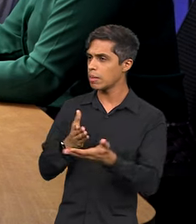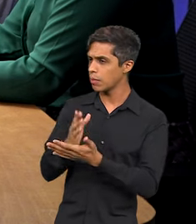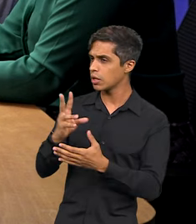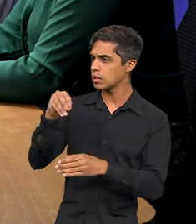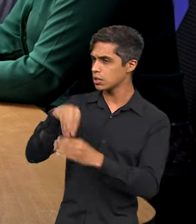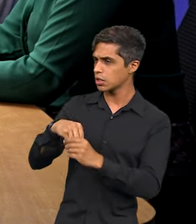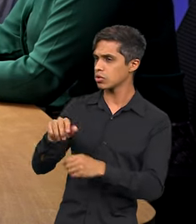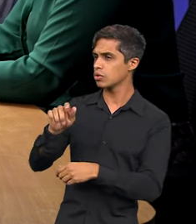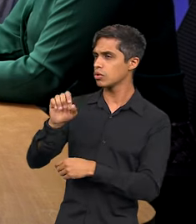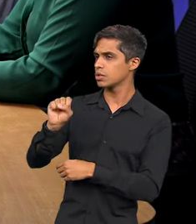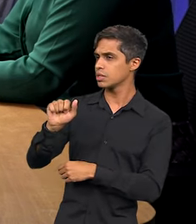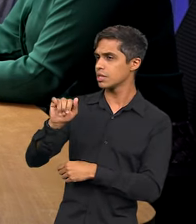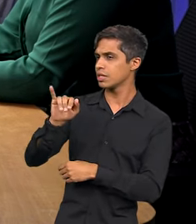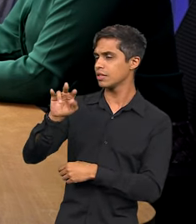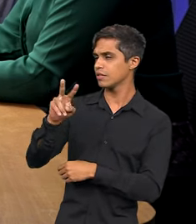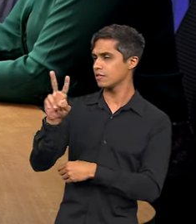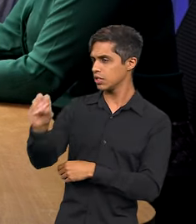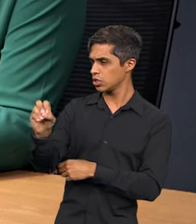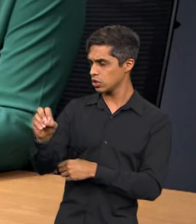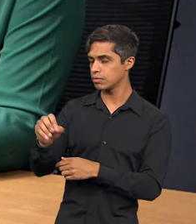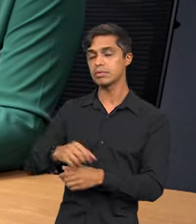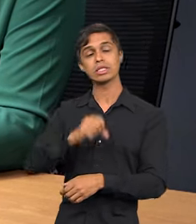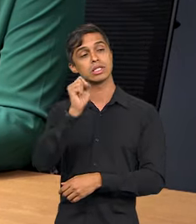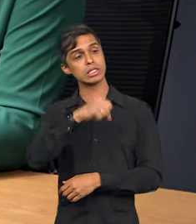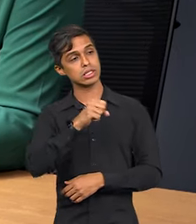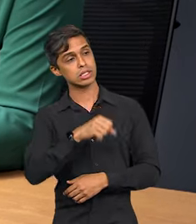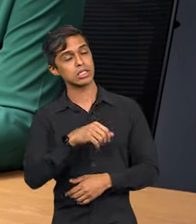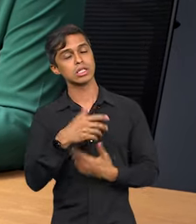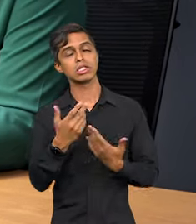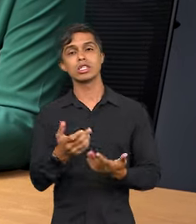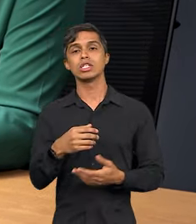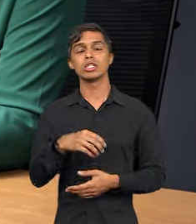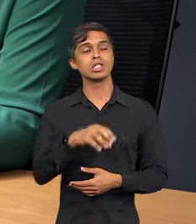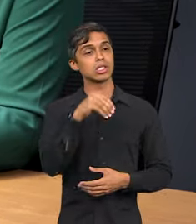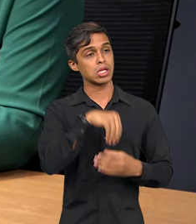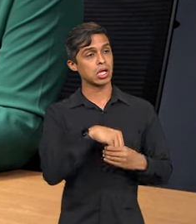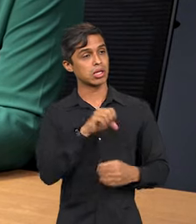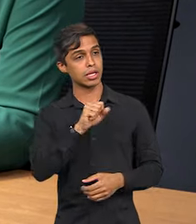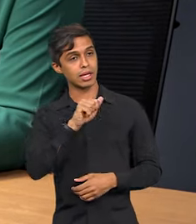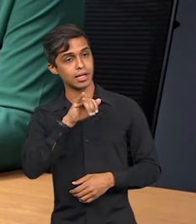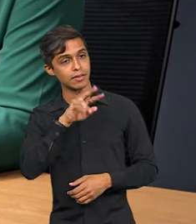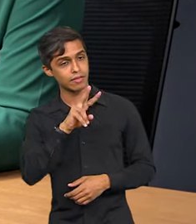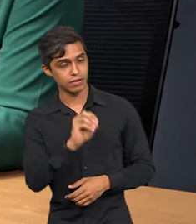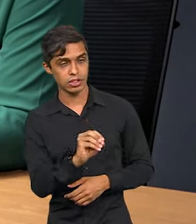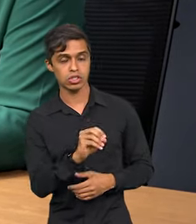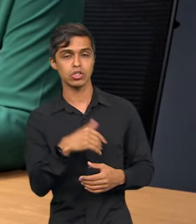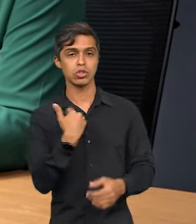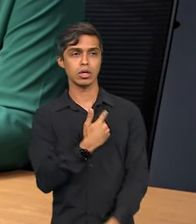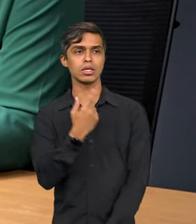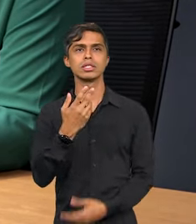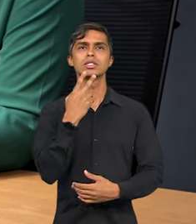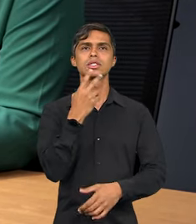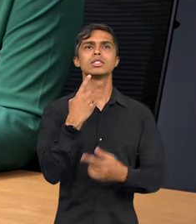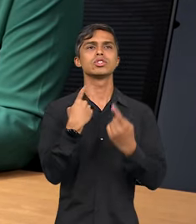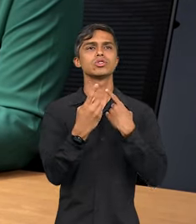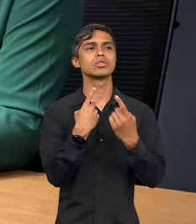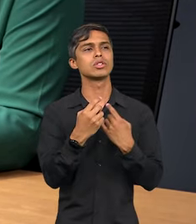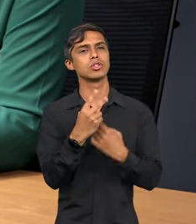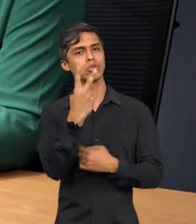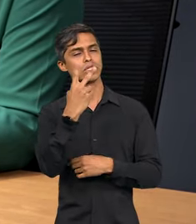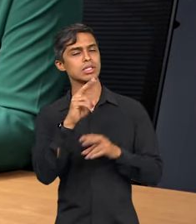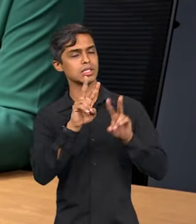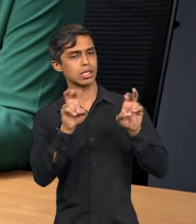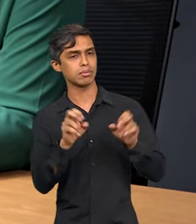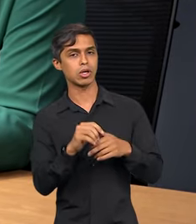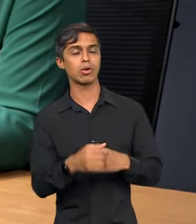debates do sai2 né sim eh no sai2 a gente ter esse ao longo desse ano a gente discutiu dois grandes temas né